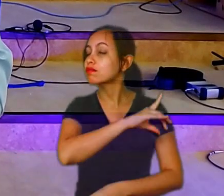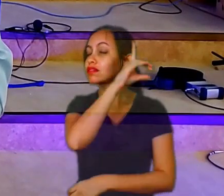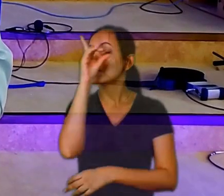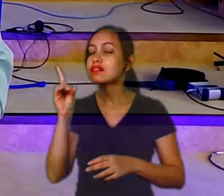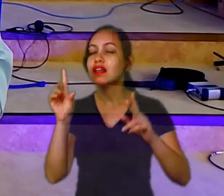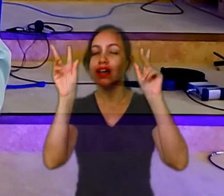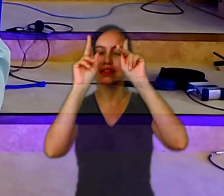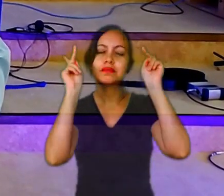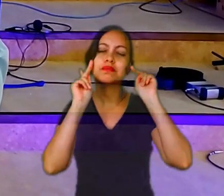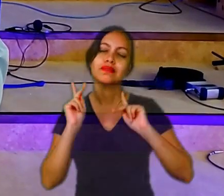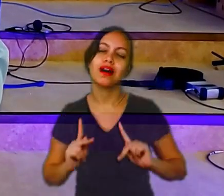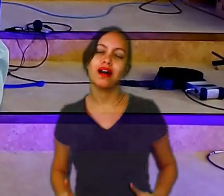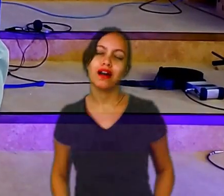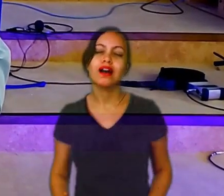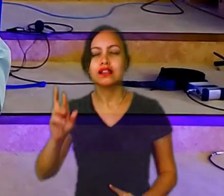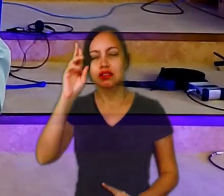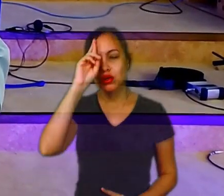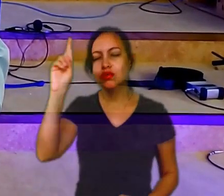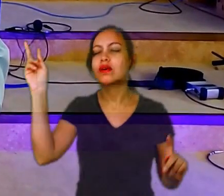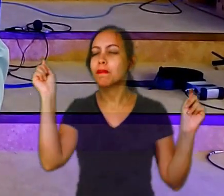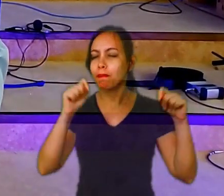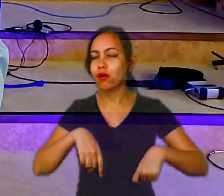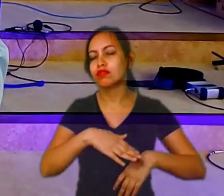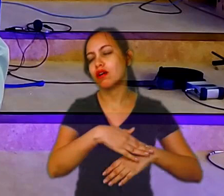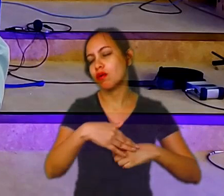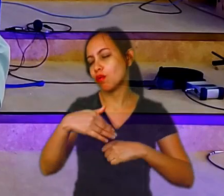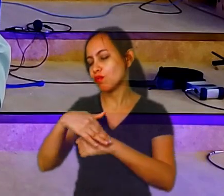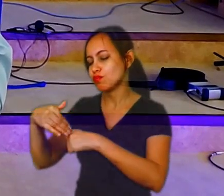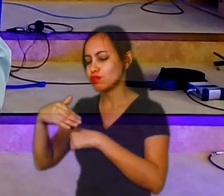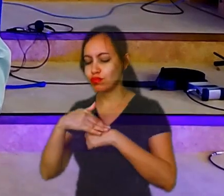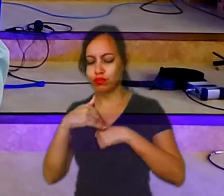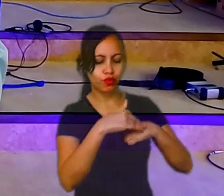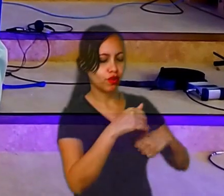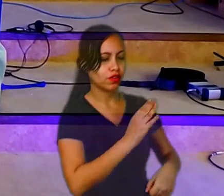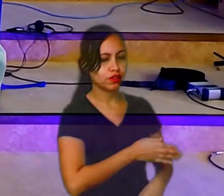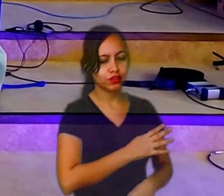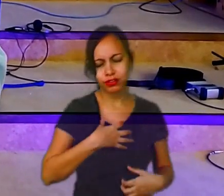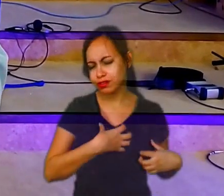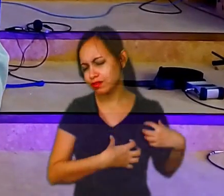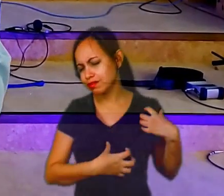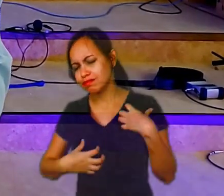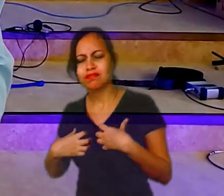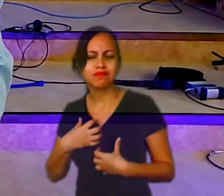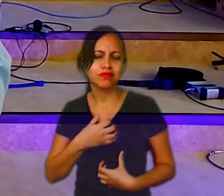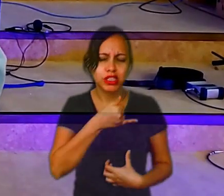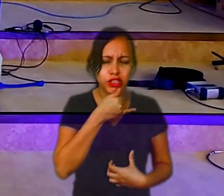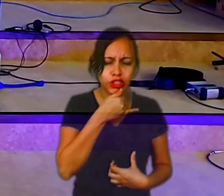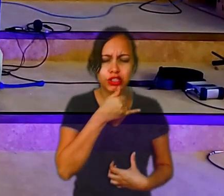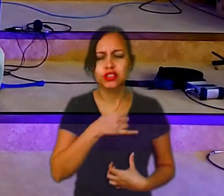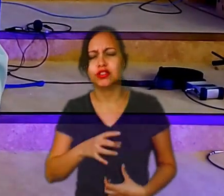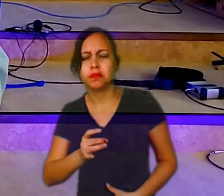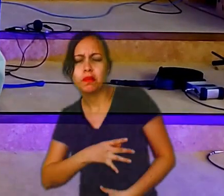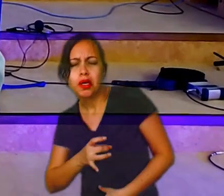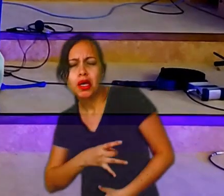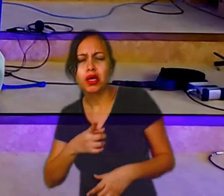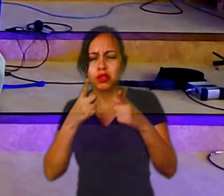igreja. Que o Senhor esteja consolando os corações que estão turbados,